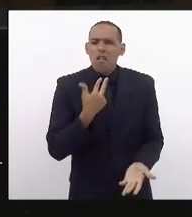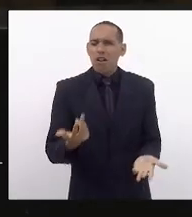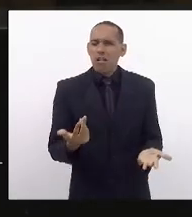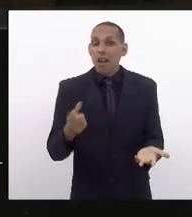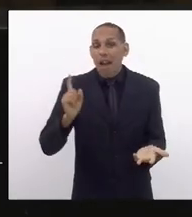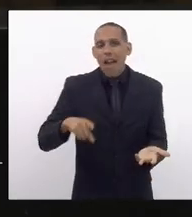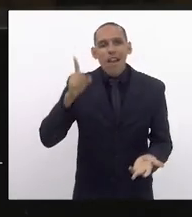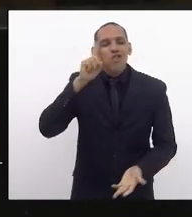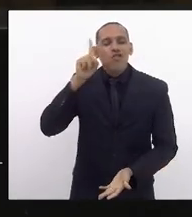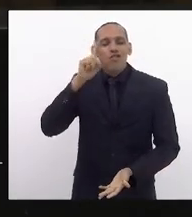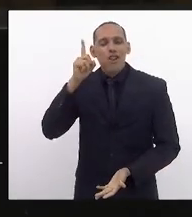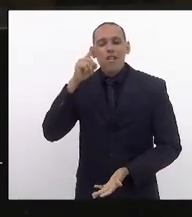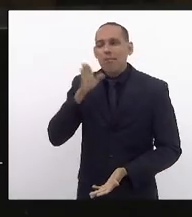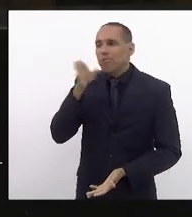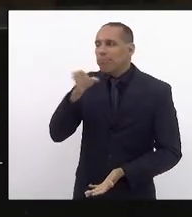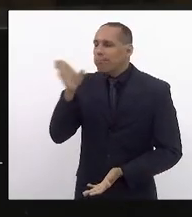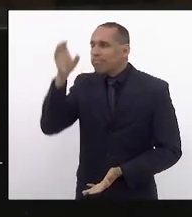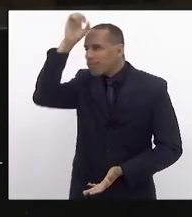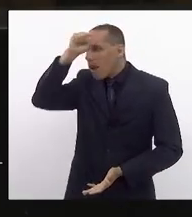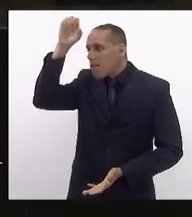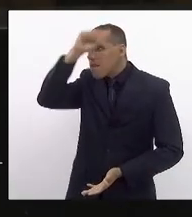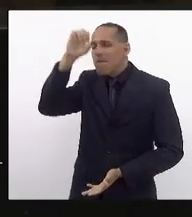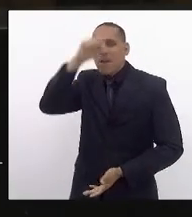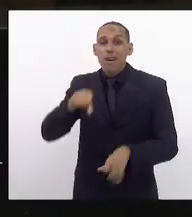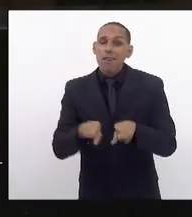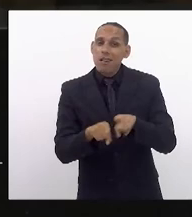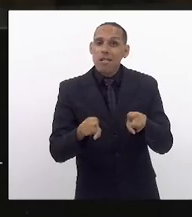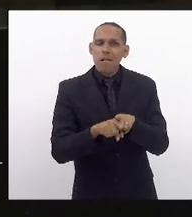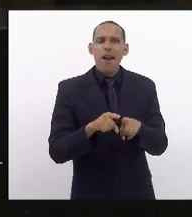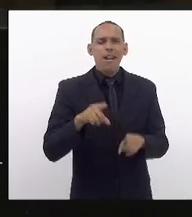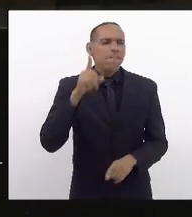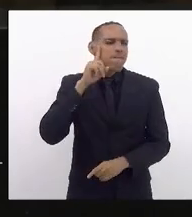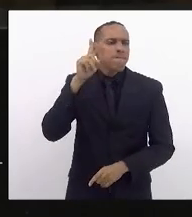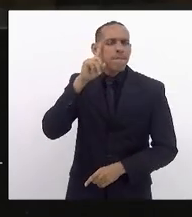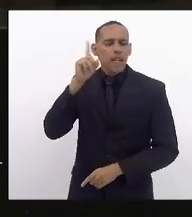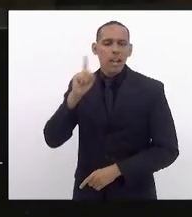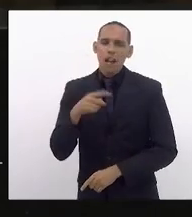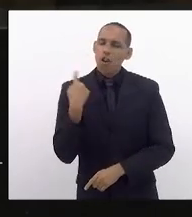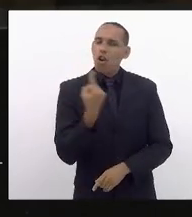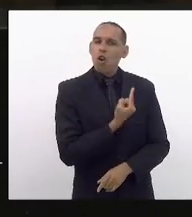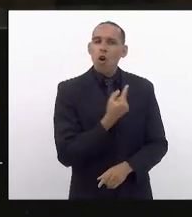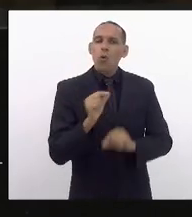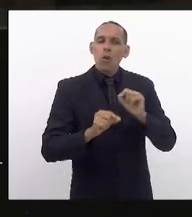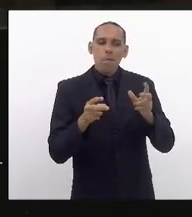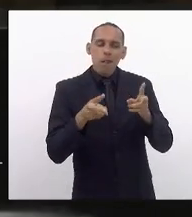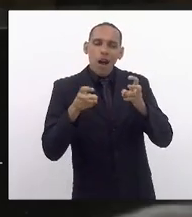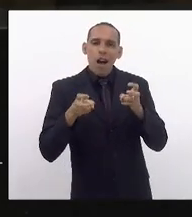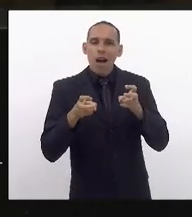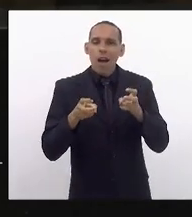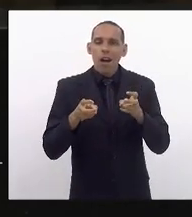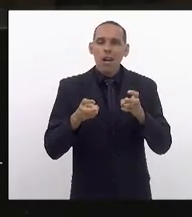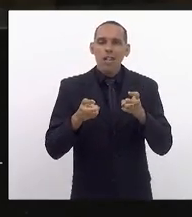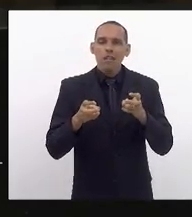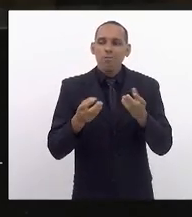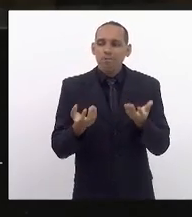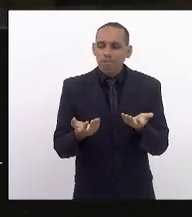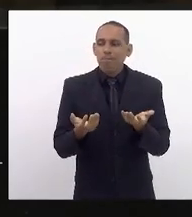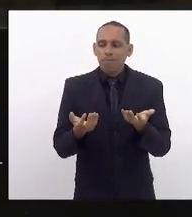de aprendizado, mas, acima de tudo, foram dias em que a gente percebe o quanto